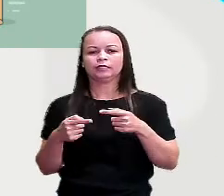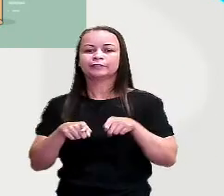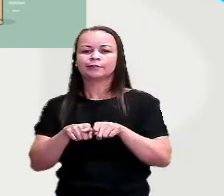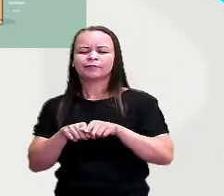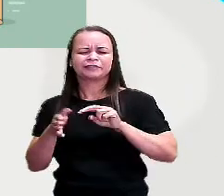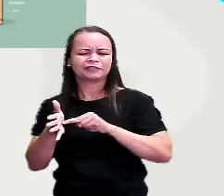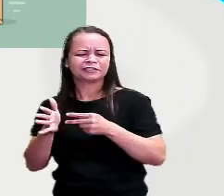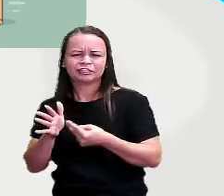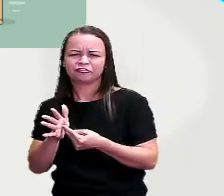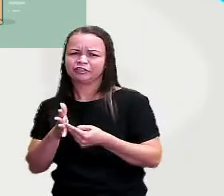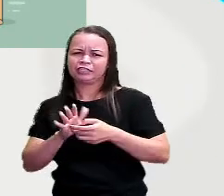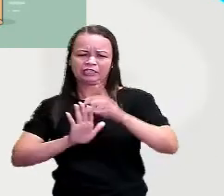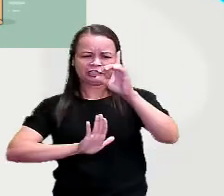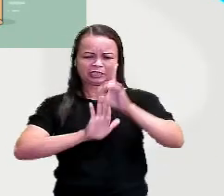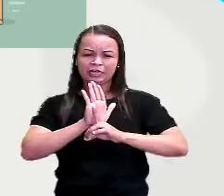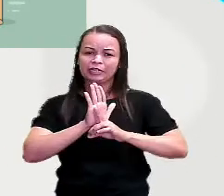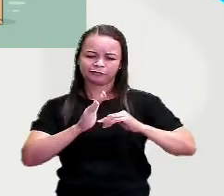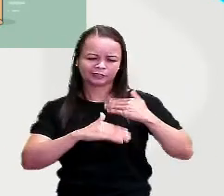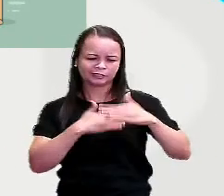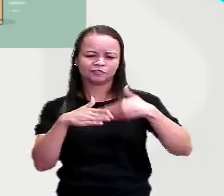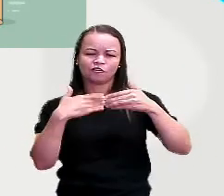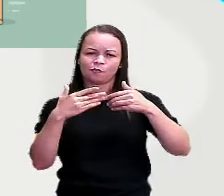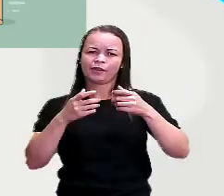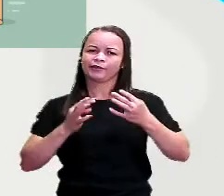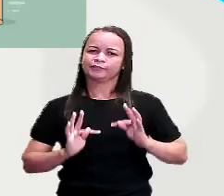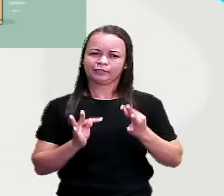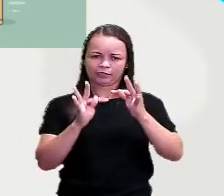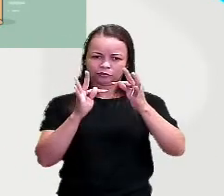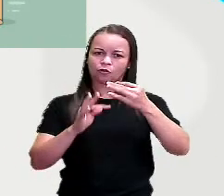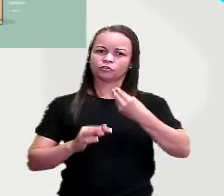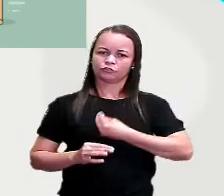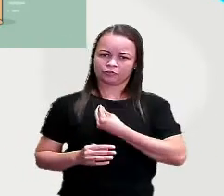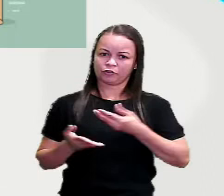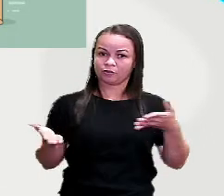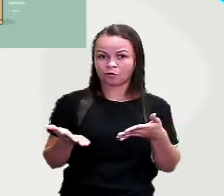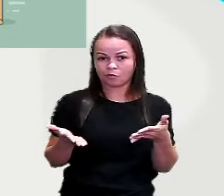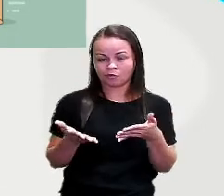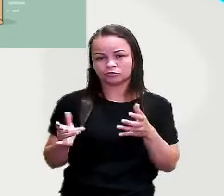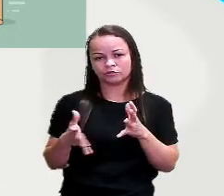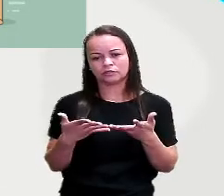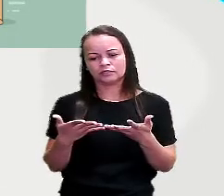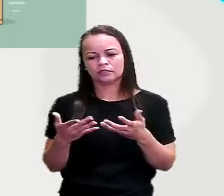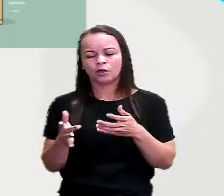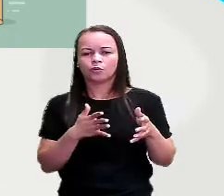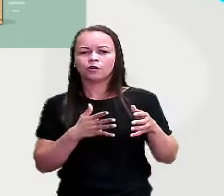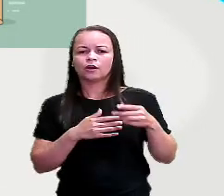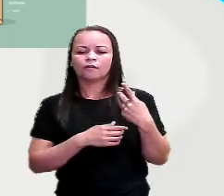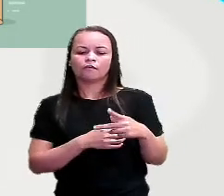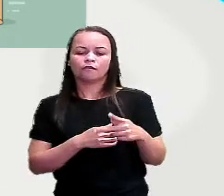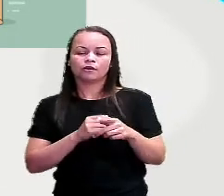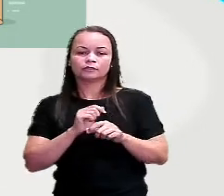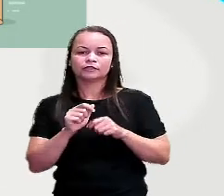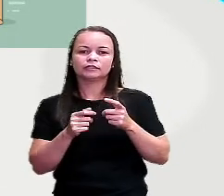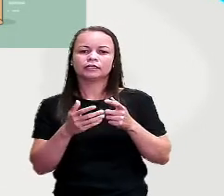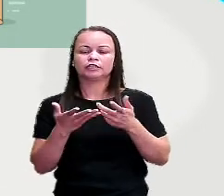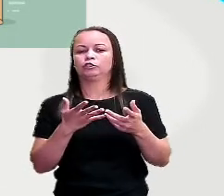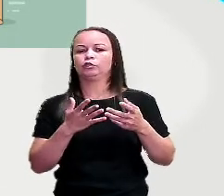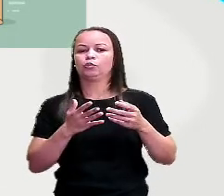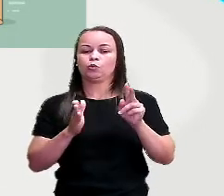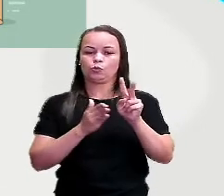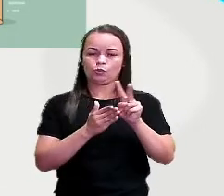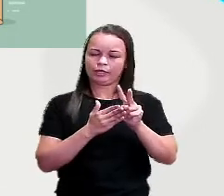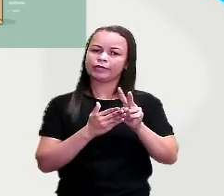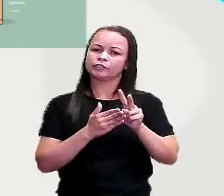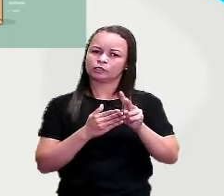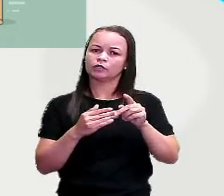têm direito de inserir-se no desenvolvimento tecnológico em que vivemos. Sendo assim, um indígena tem total direito e autonomia de lutar